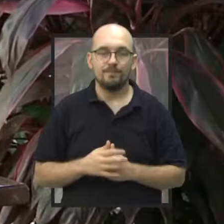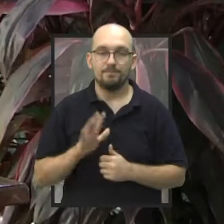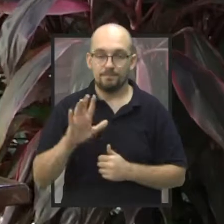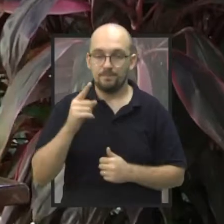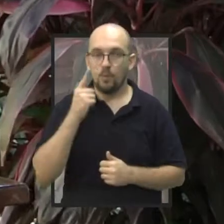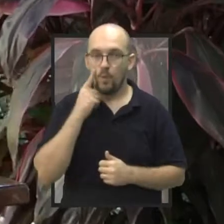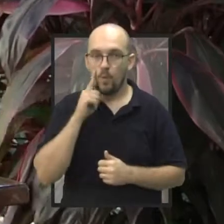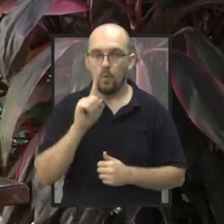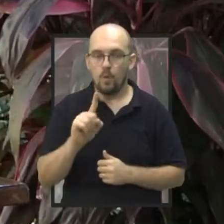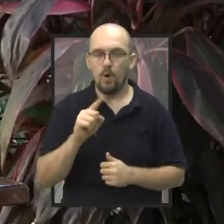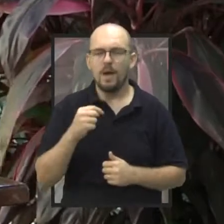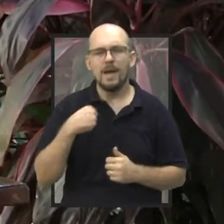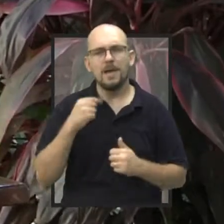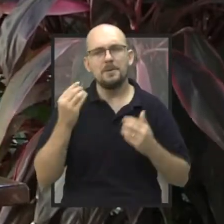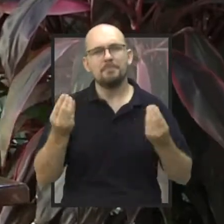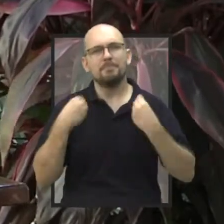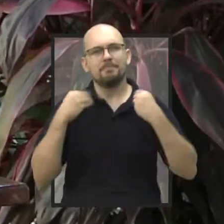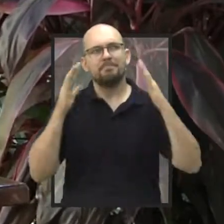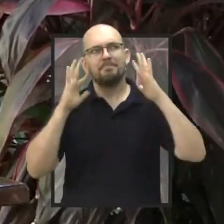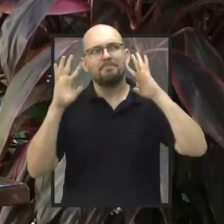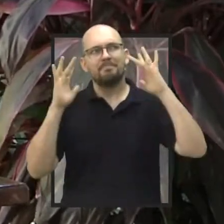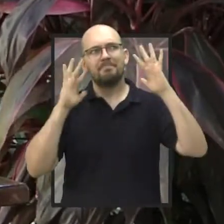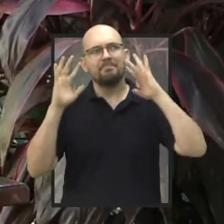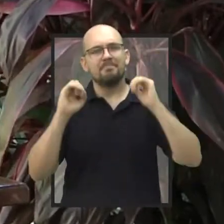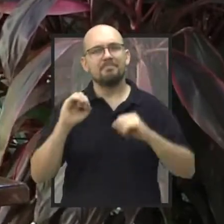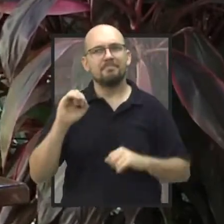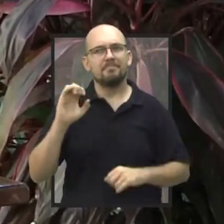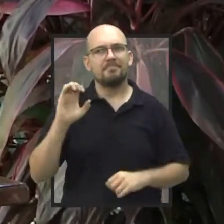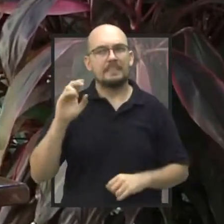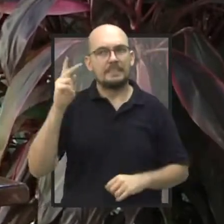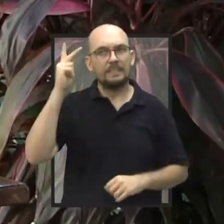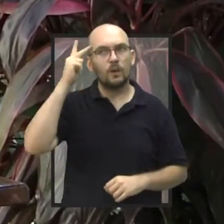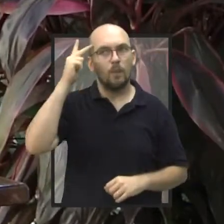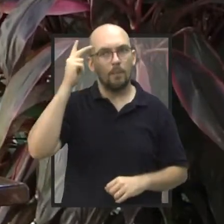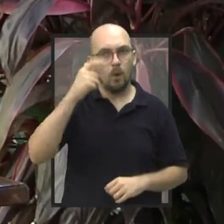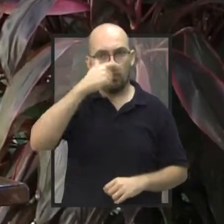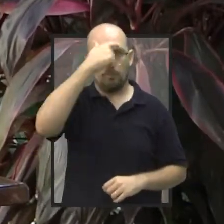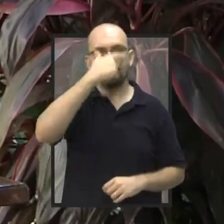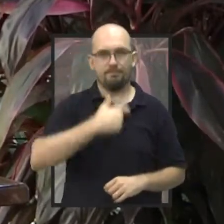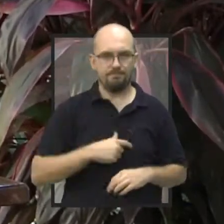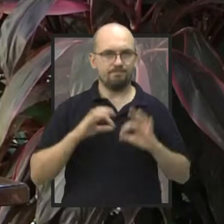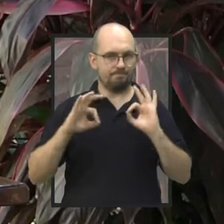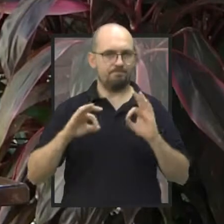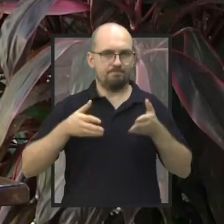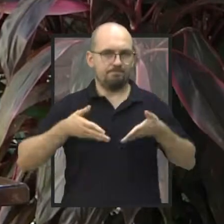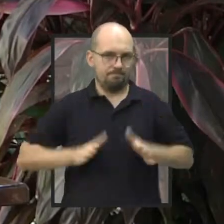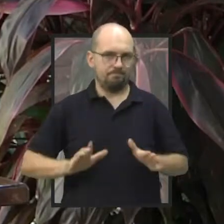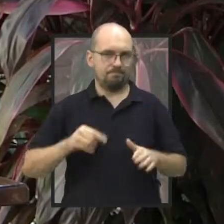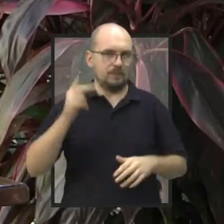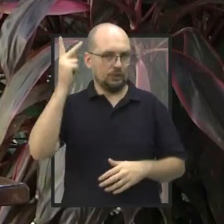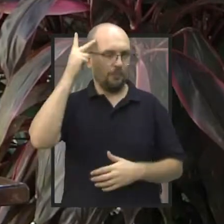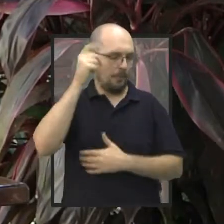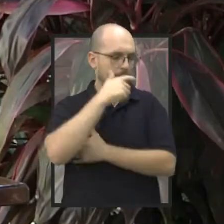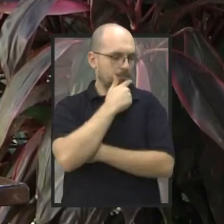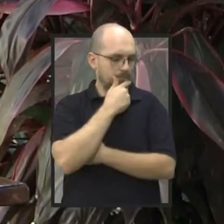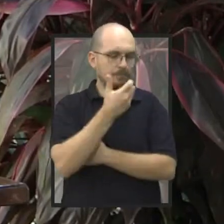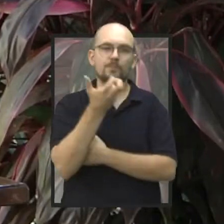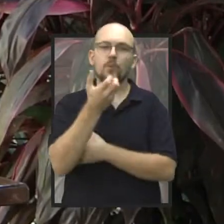Eu tive pensando, São Paulo, eu sou paulista, eu quero apresentar um projeto de